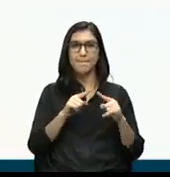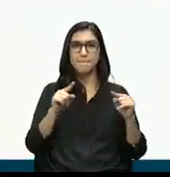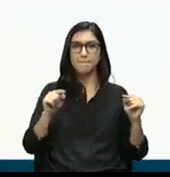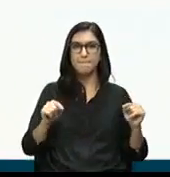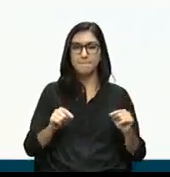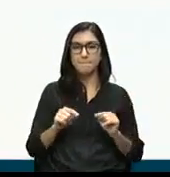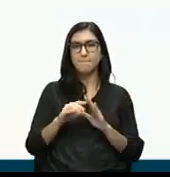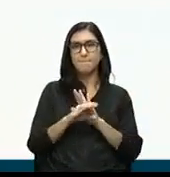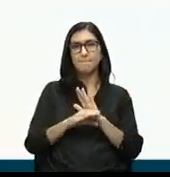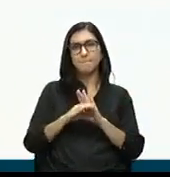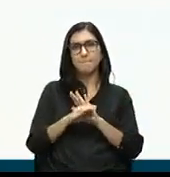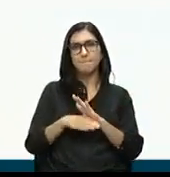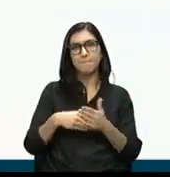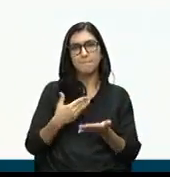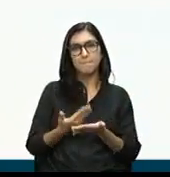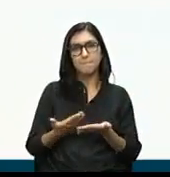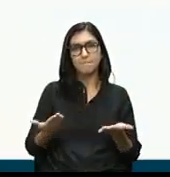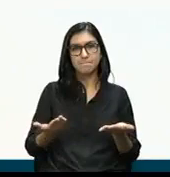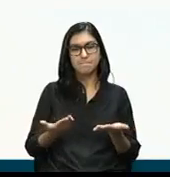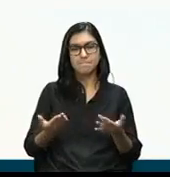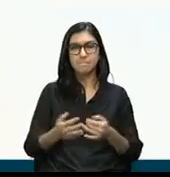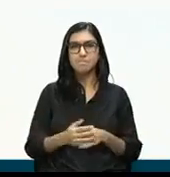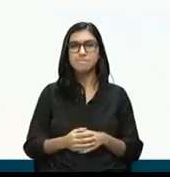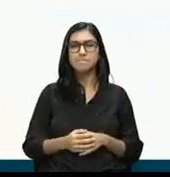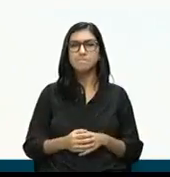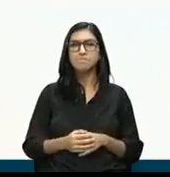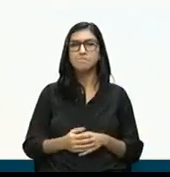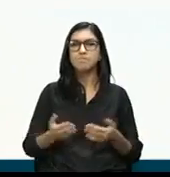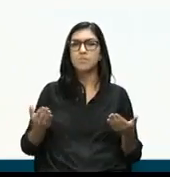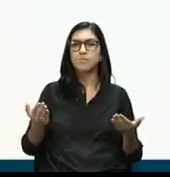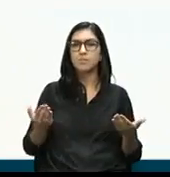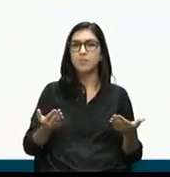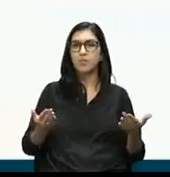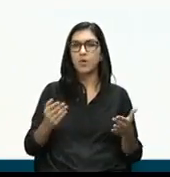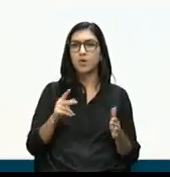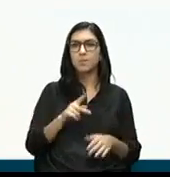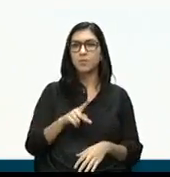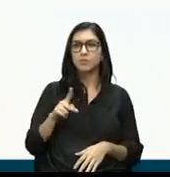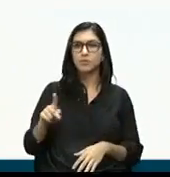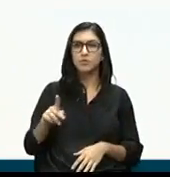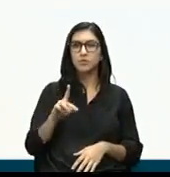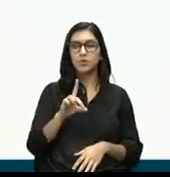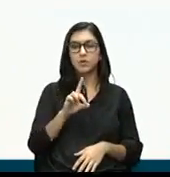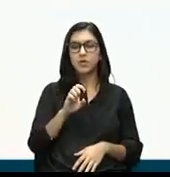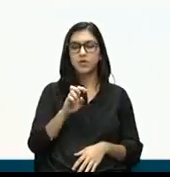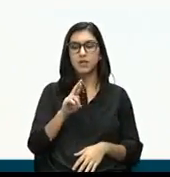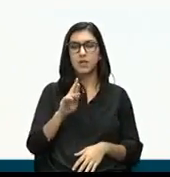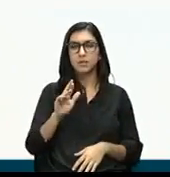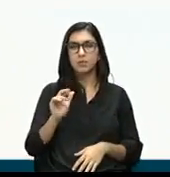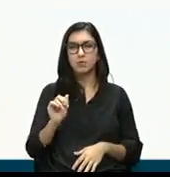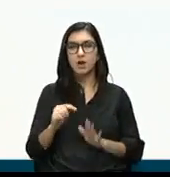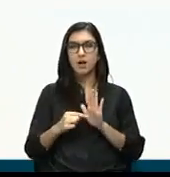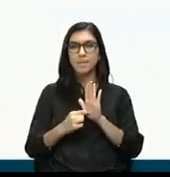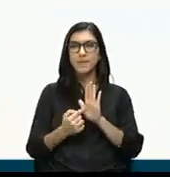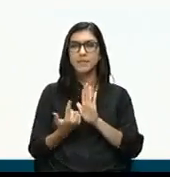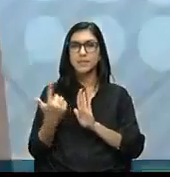esse conceito da aula de hoje. E agora, a professora Débora vai nos apresentar uma outra